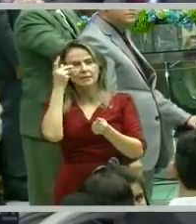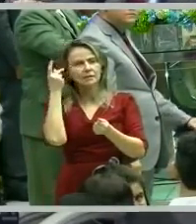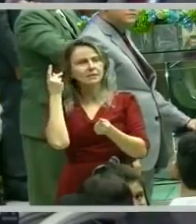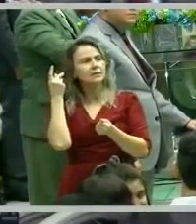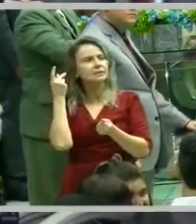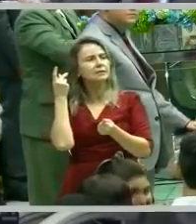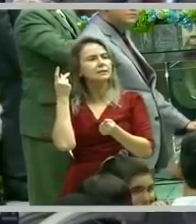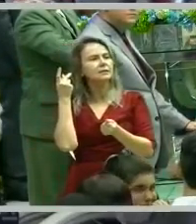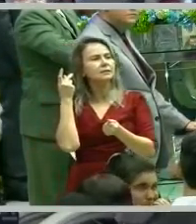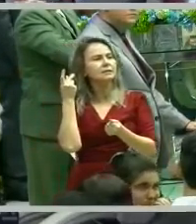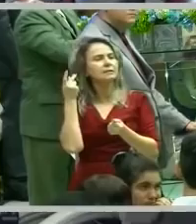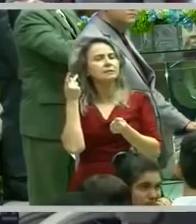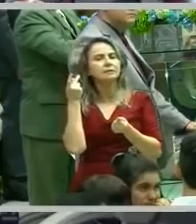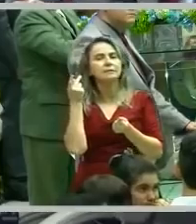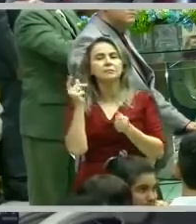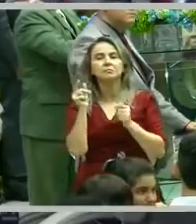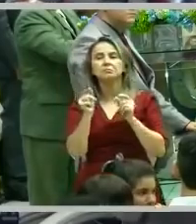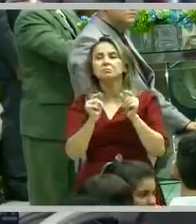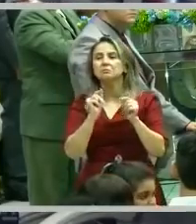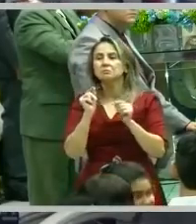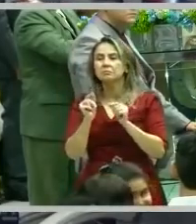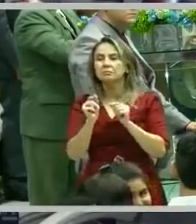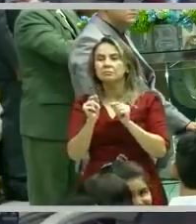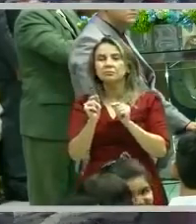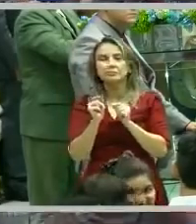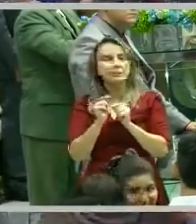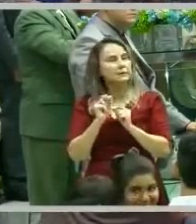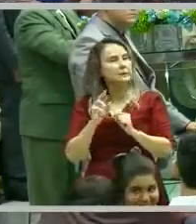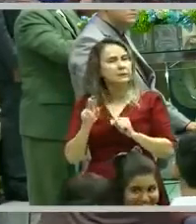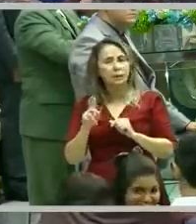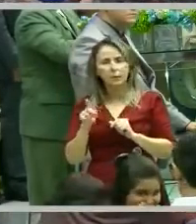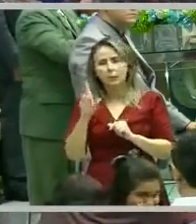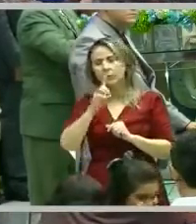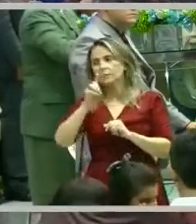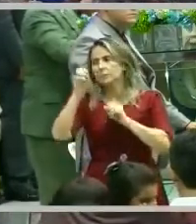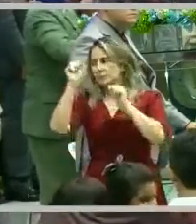Hein? Não há? Deus abençoe, em nome de Jesus.